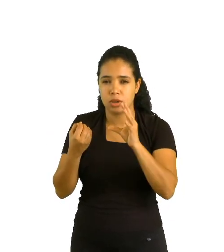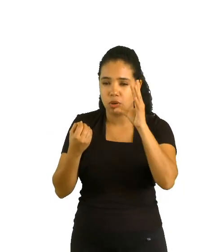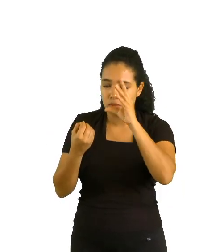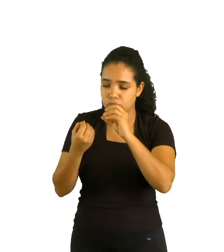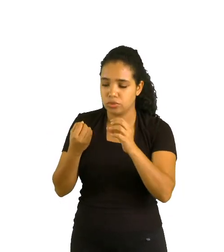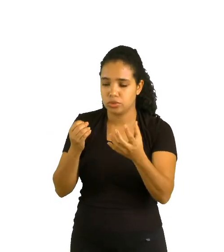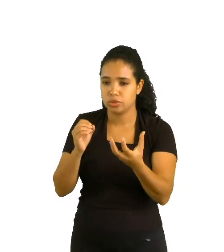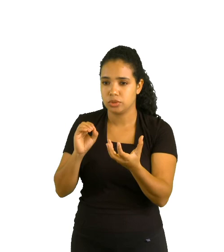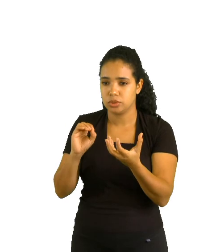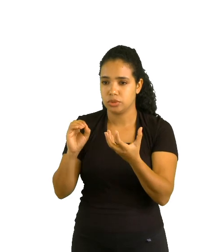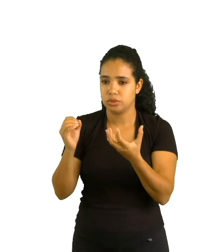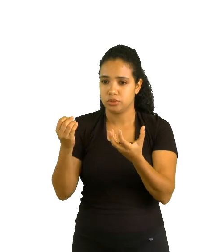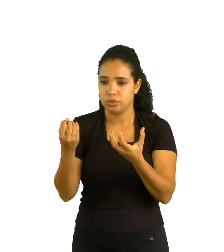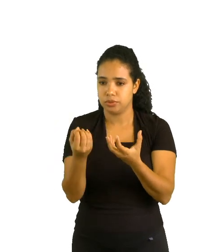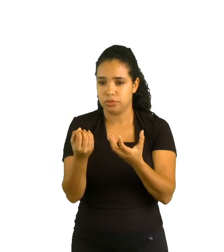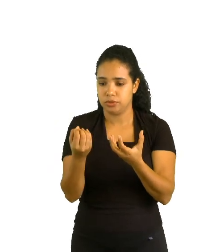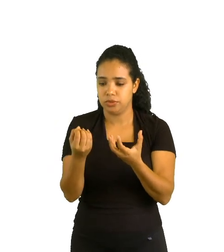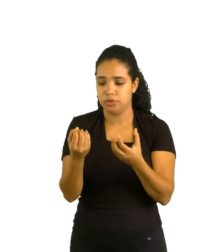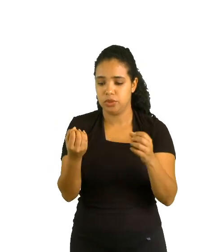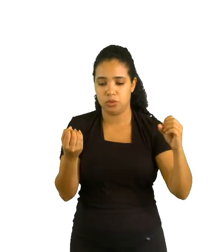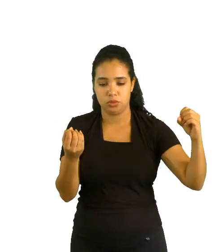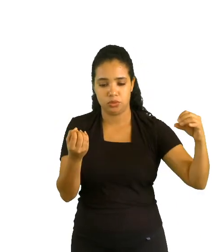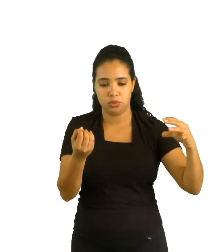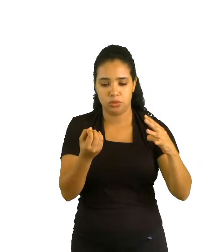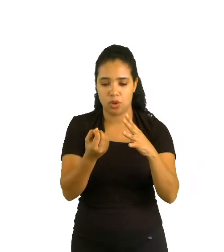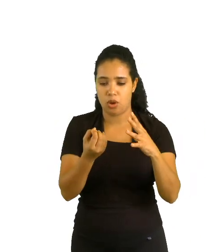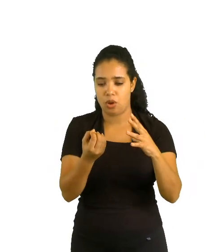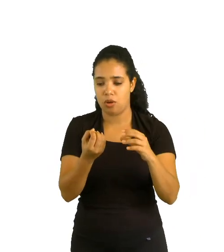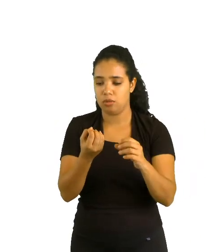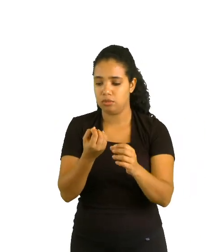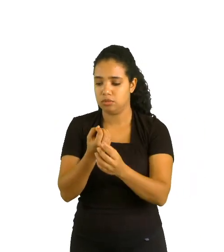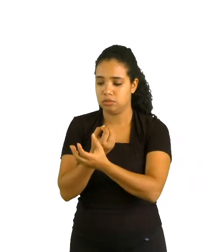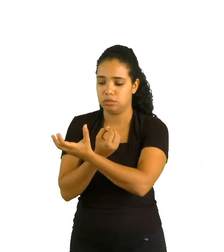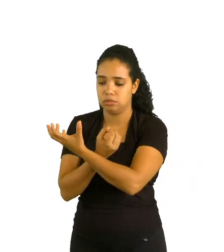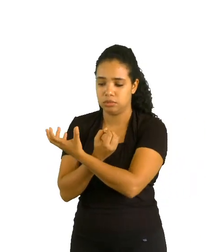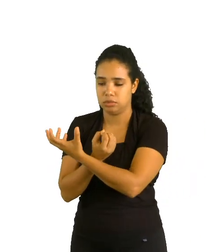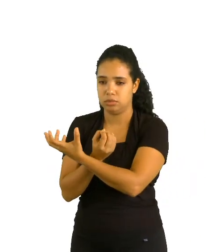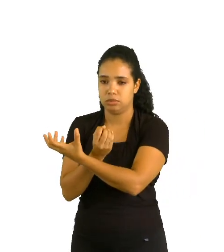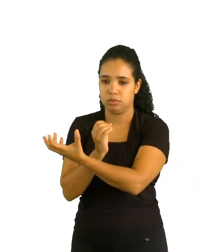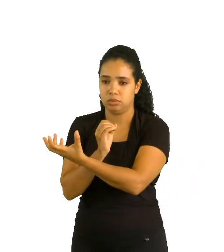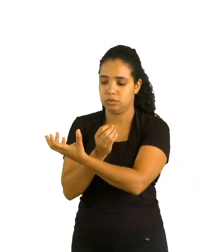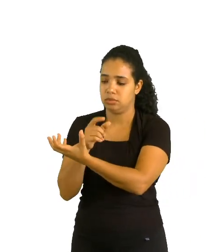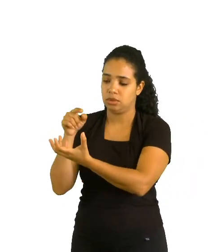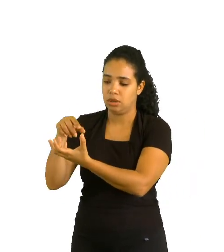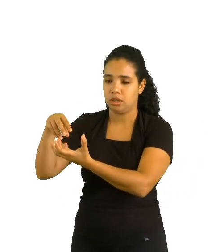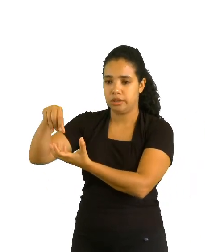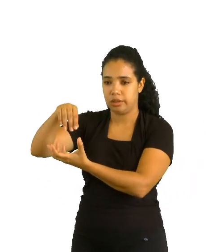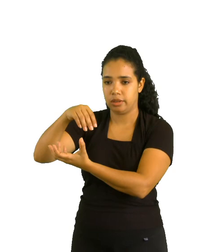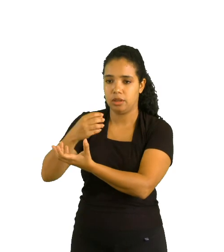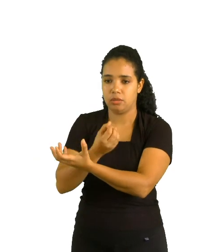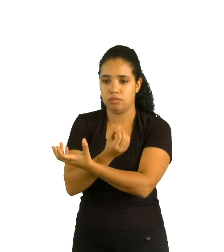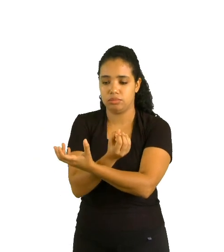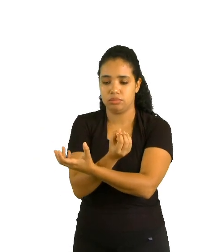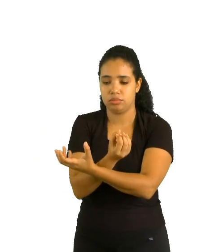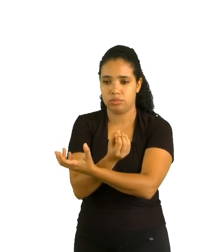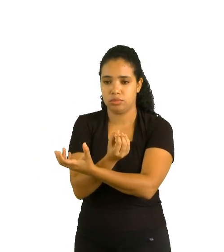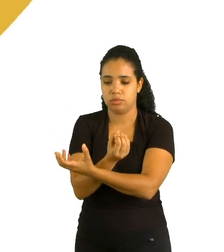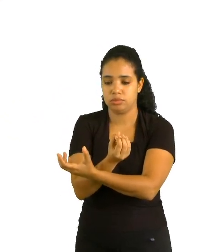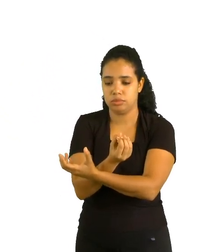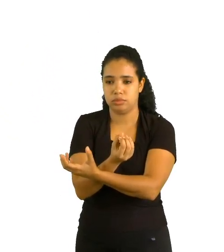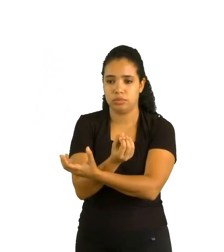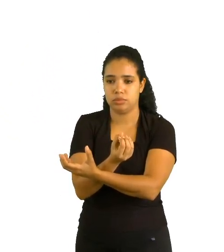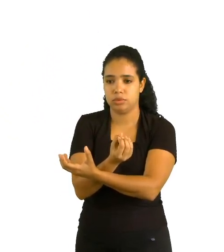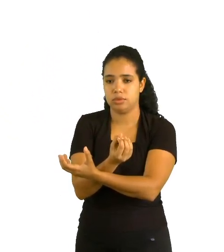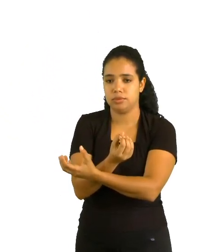Sol e a Terra. Então, a parte que está iluminada da Lua ela não pode ser vista da Terra, porque ela está virada para o Sol.